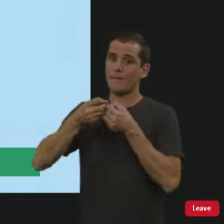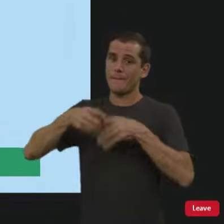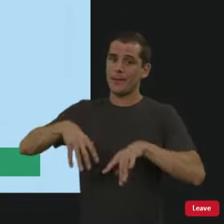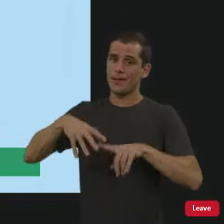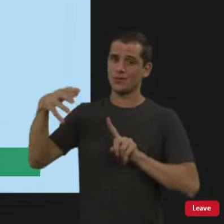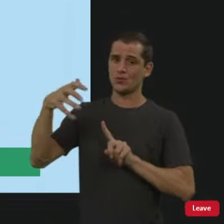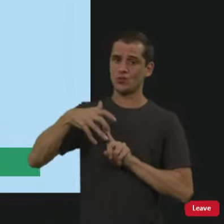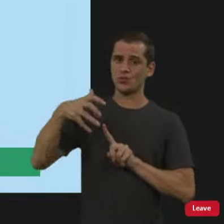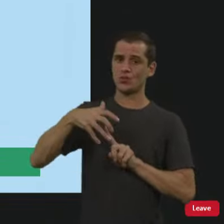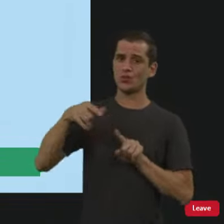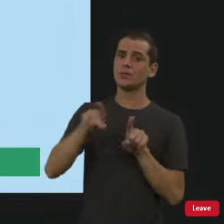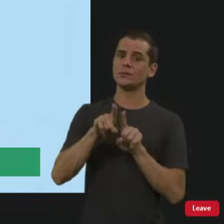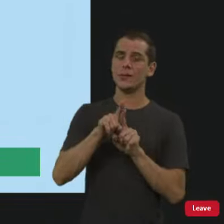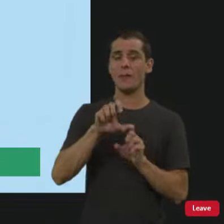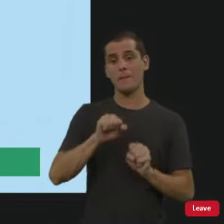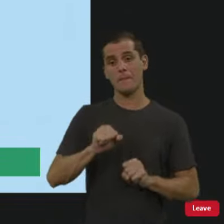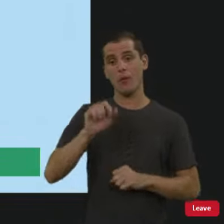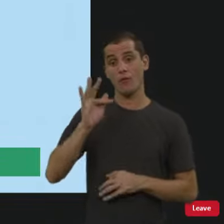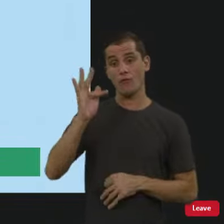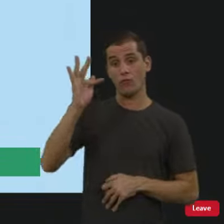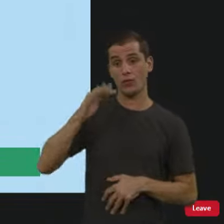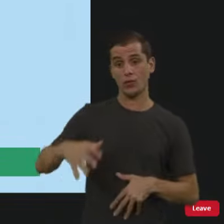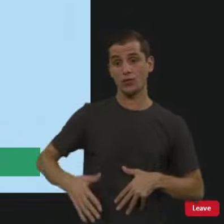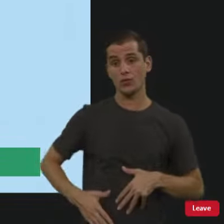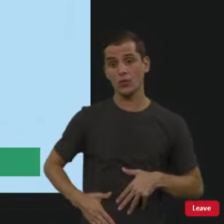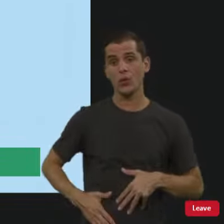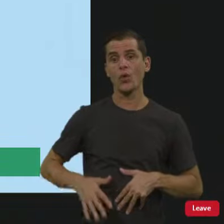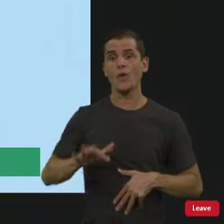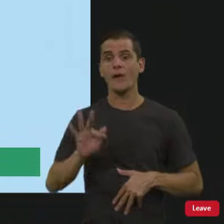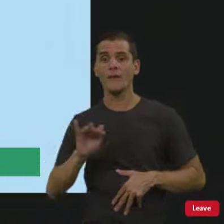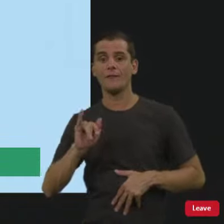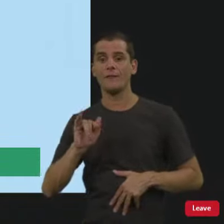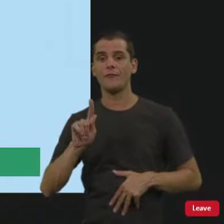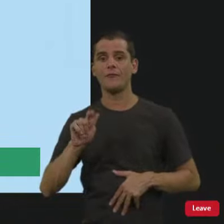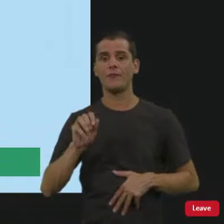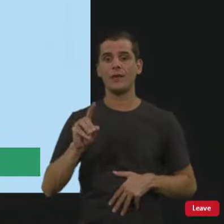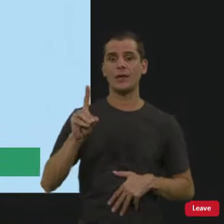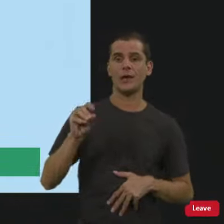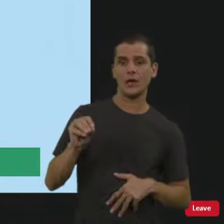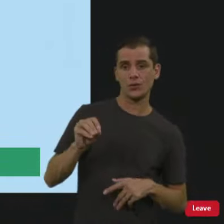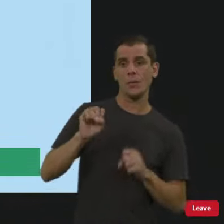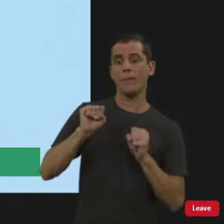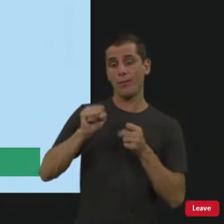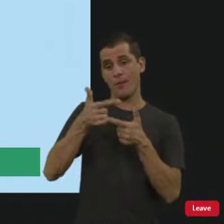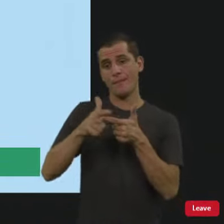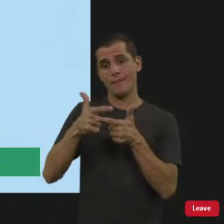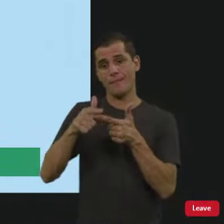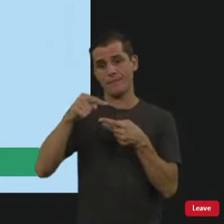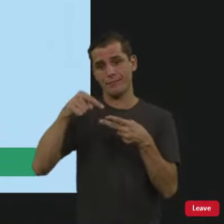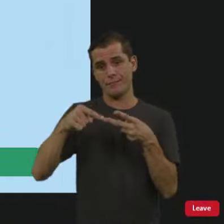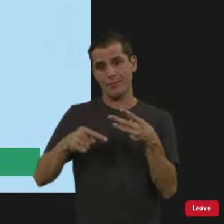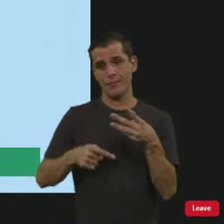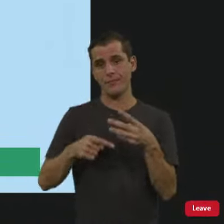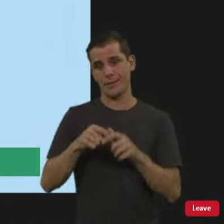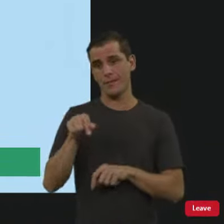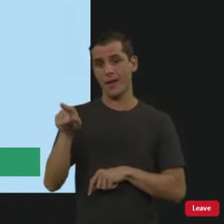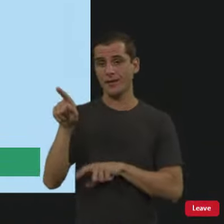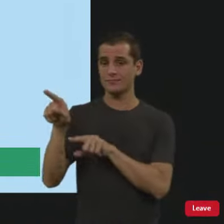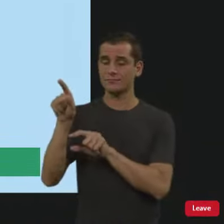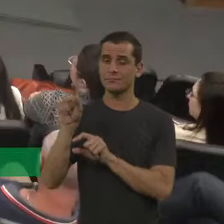é caro, o tratamento de ponta é caro, é indisponível. Enfim, todos esses aspectos colaboram para